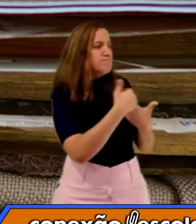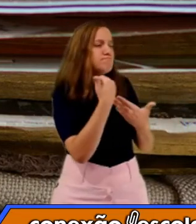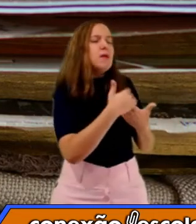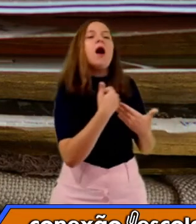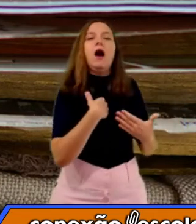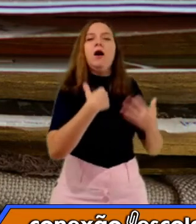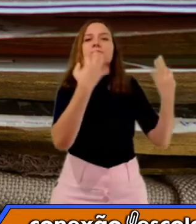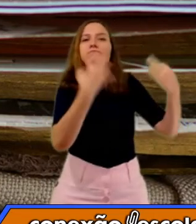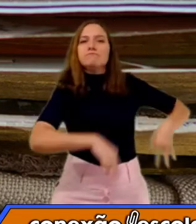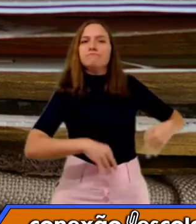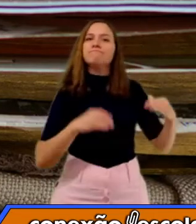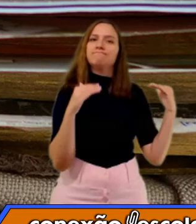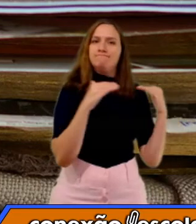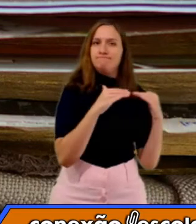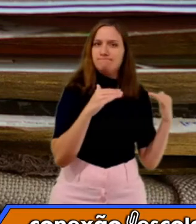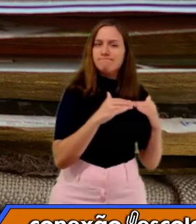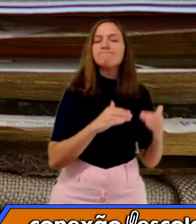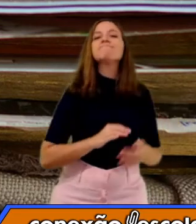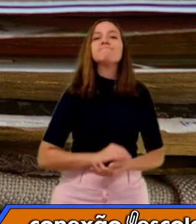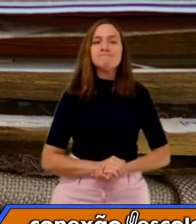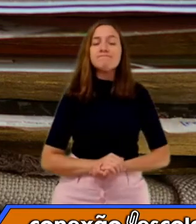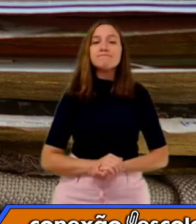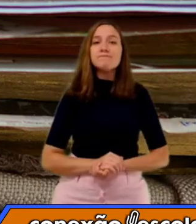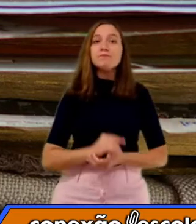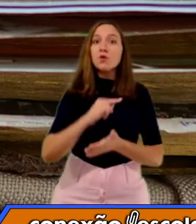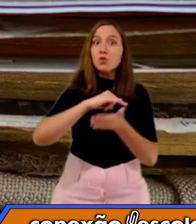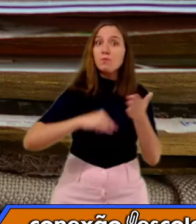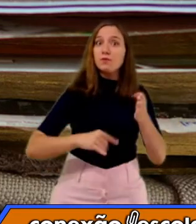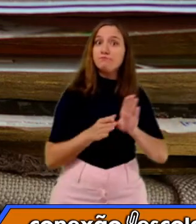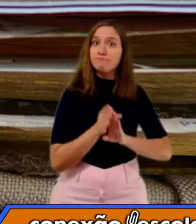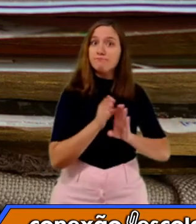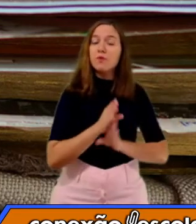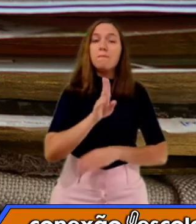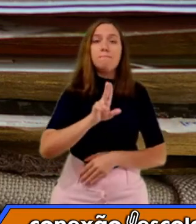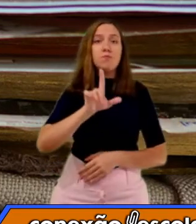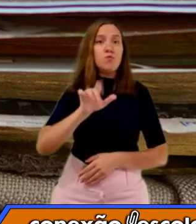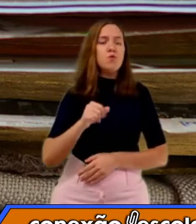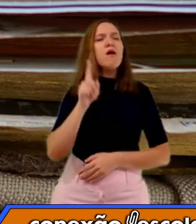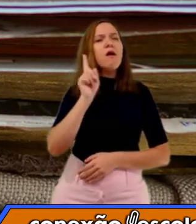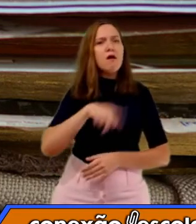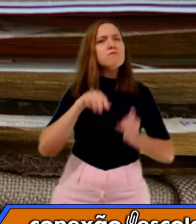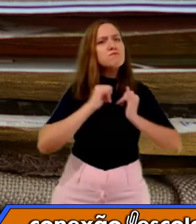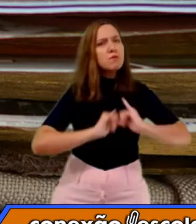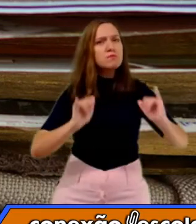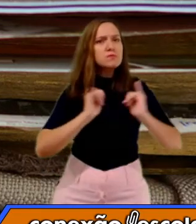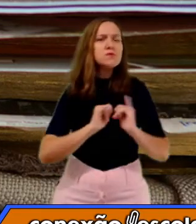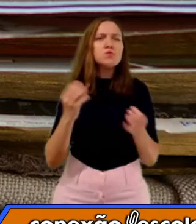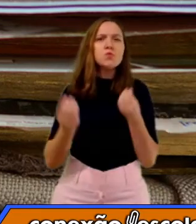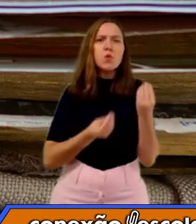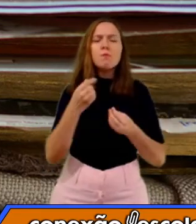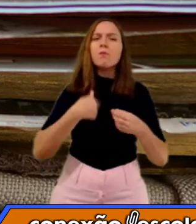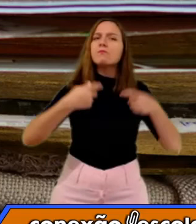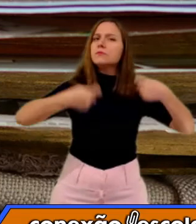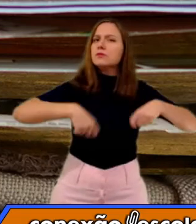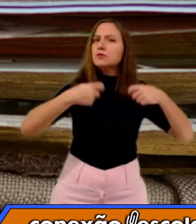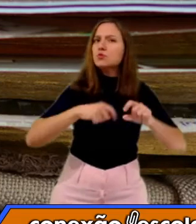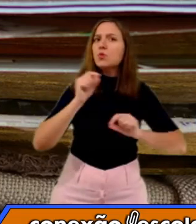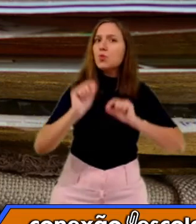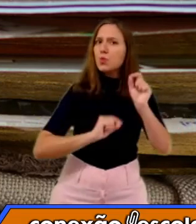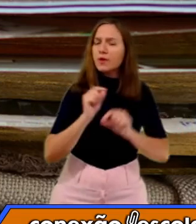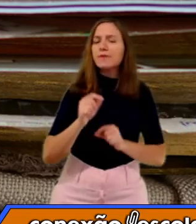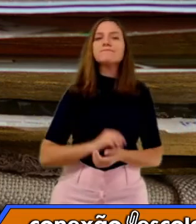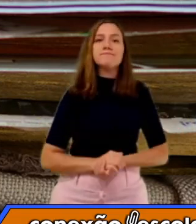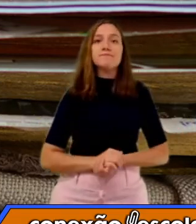tipo de texto que vai nos informar tudo que a gente precisar sobre essa medicação. Lá, nós vamos encontrar